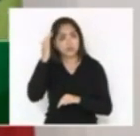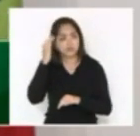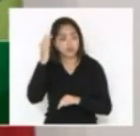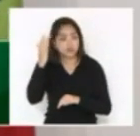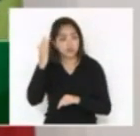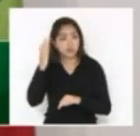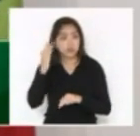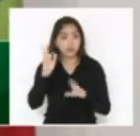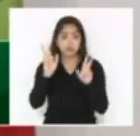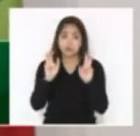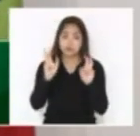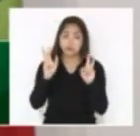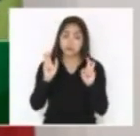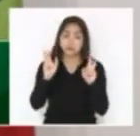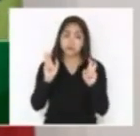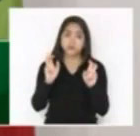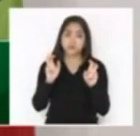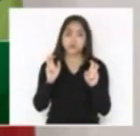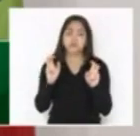sobre isso,